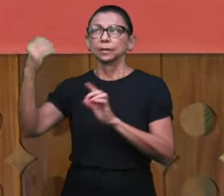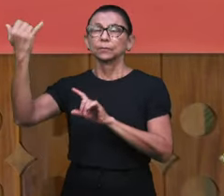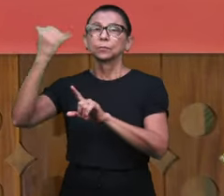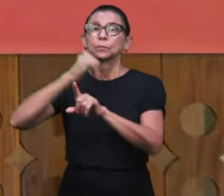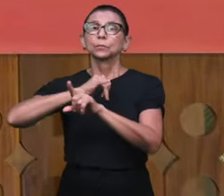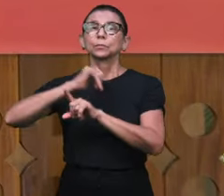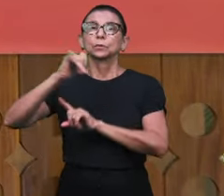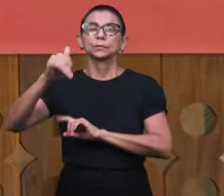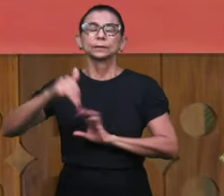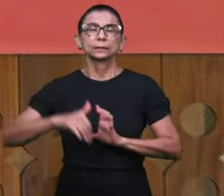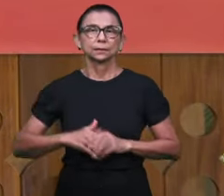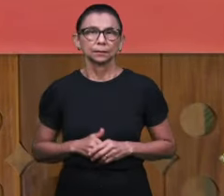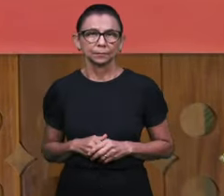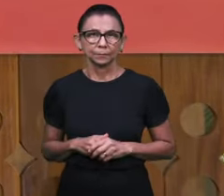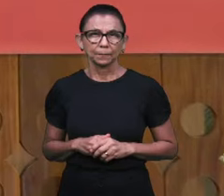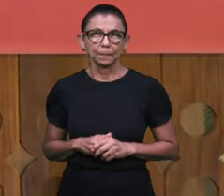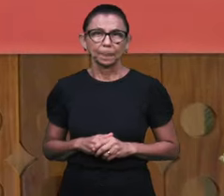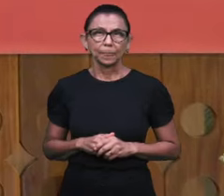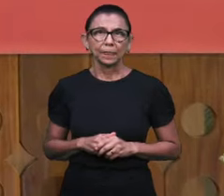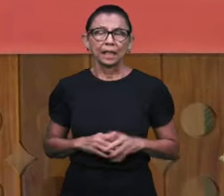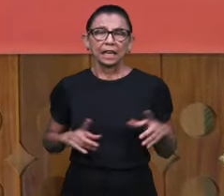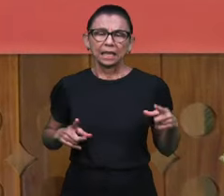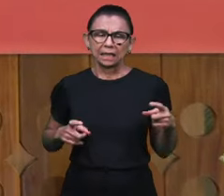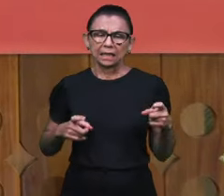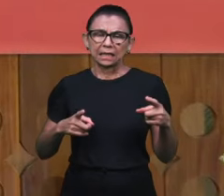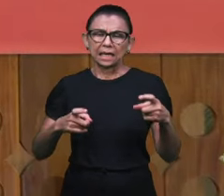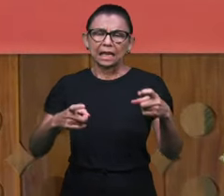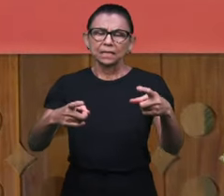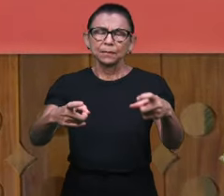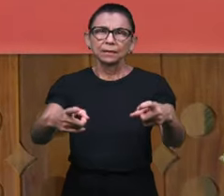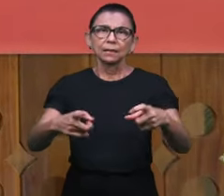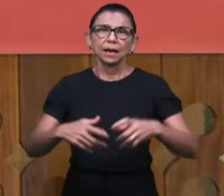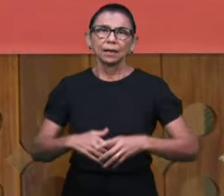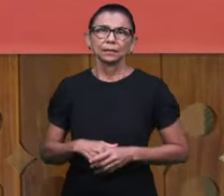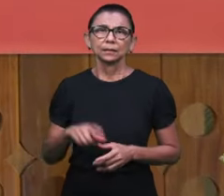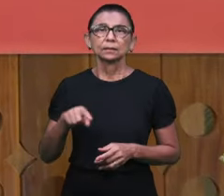batalhas era o Senhor Jesus. Quando